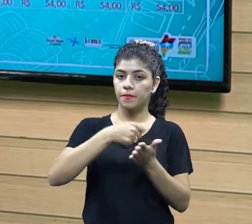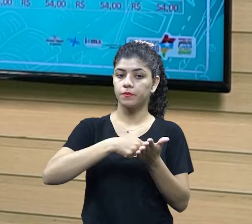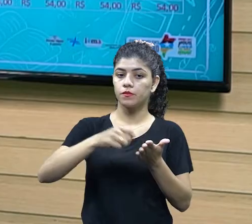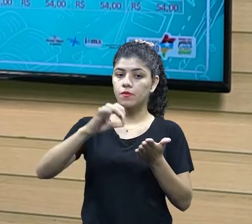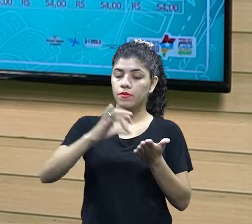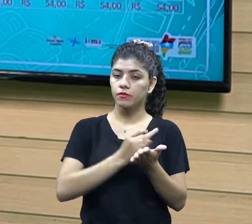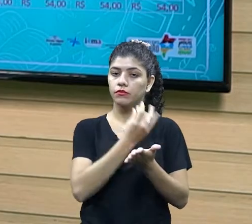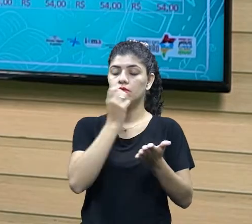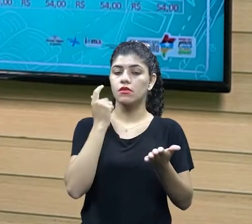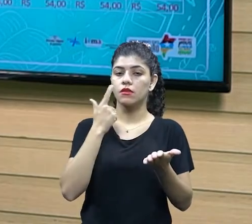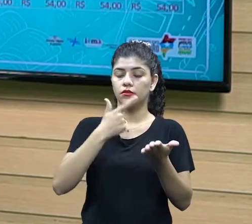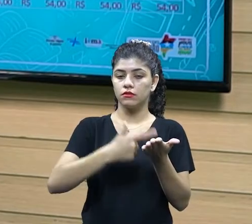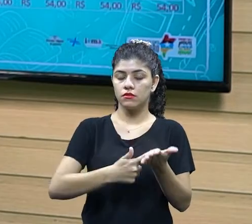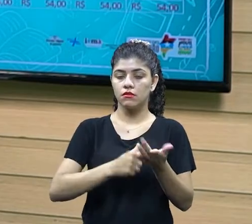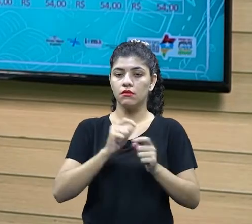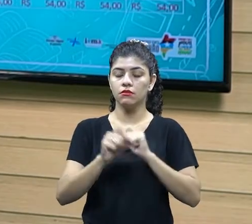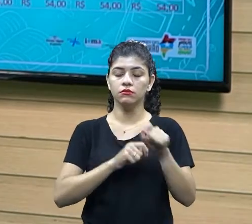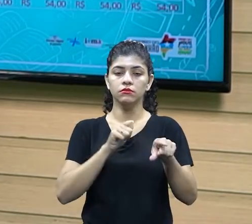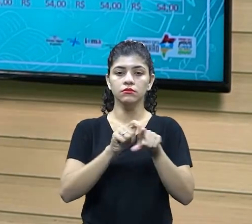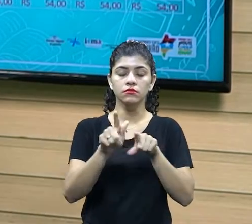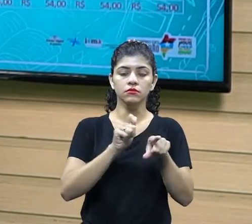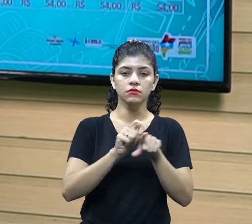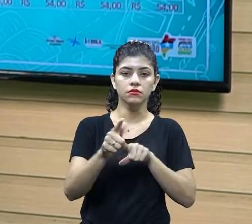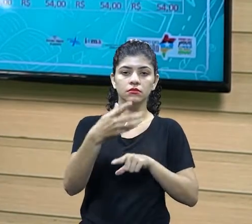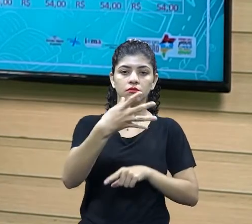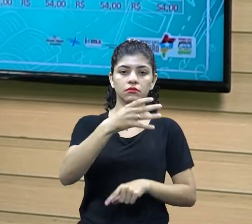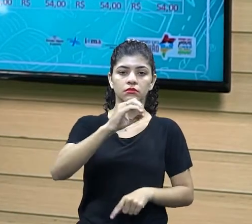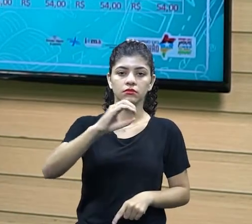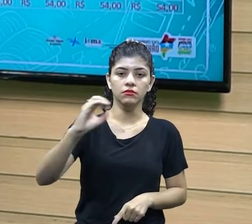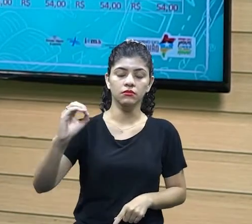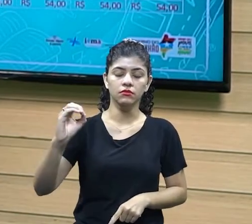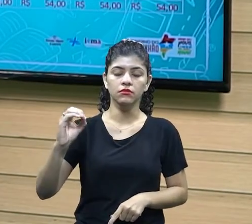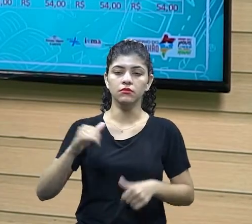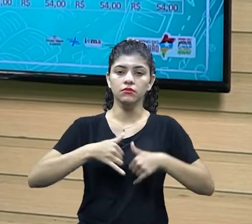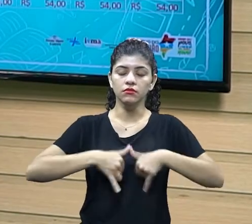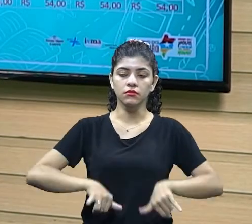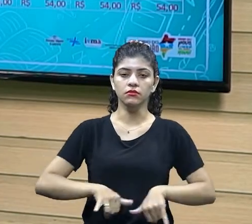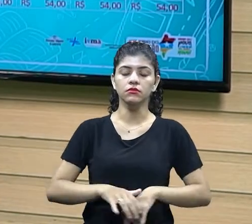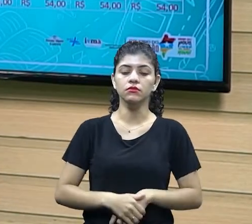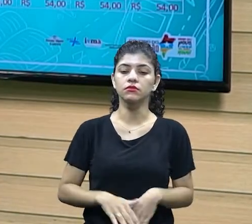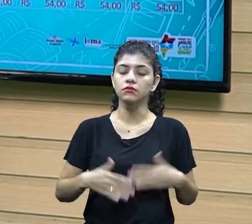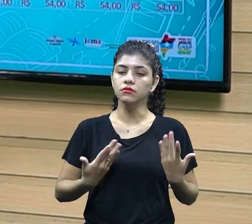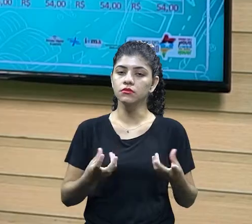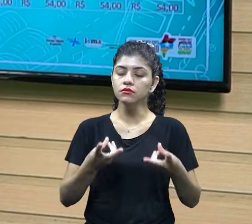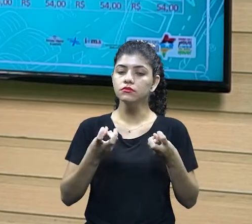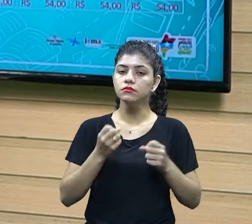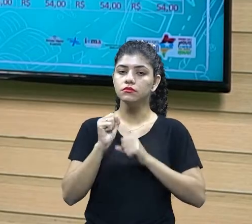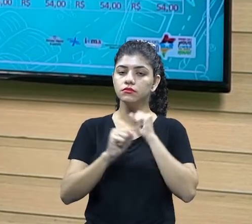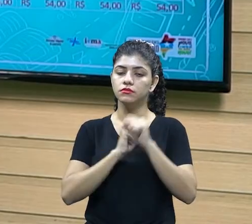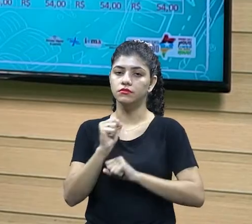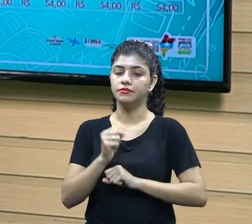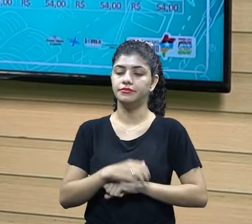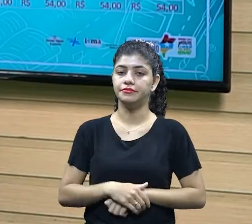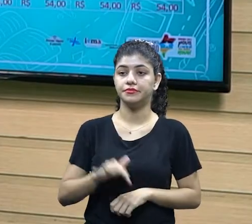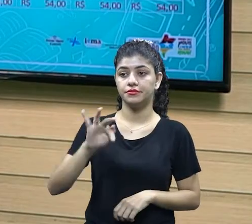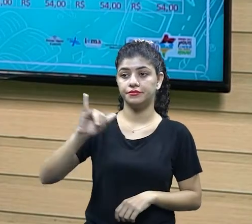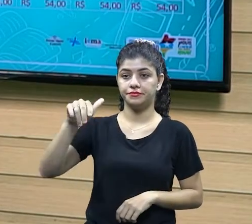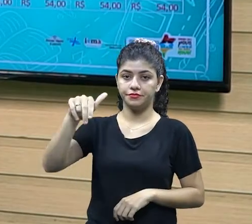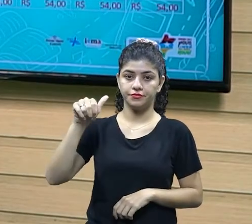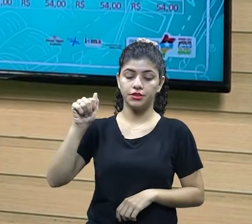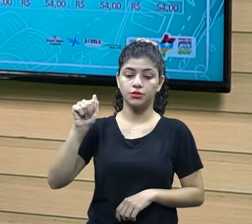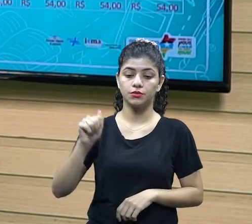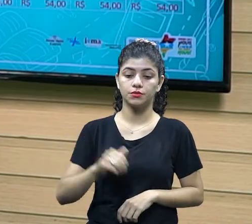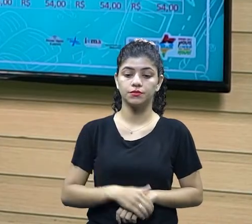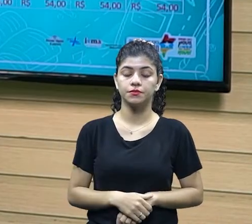que o valor ia ser de valor mensal fixo. Então, podemos classificar como uma despesa fixa.